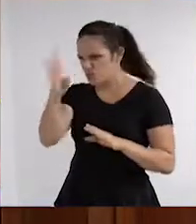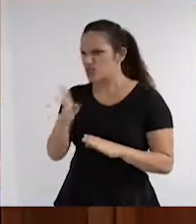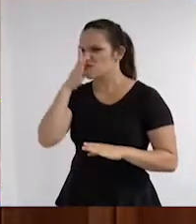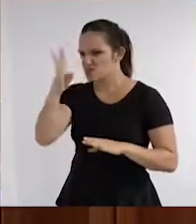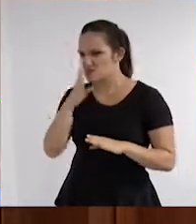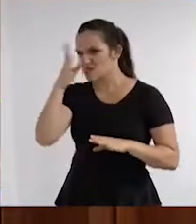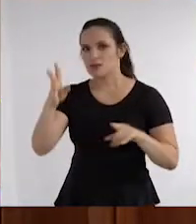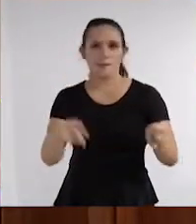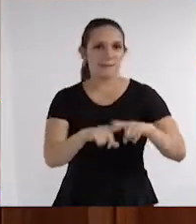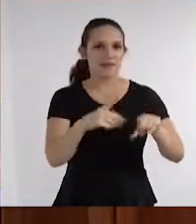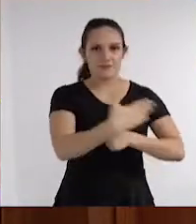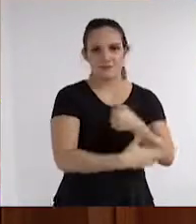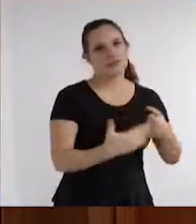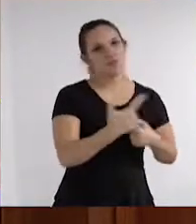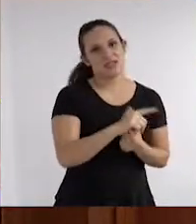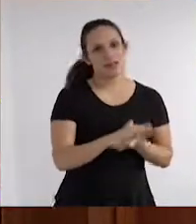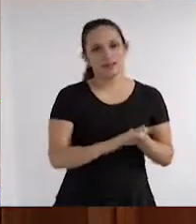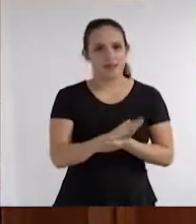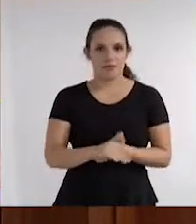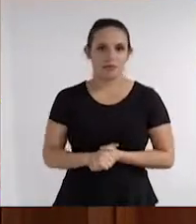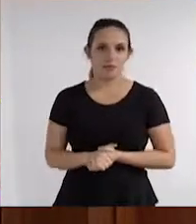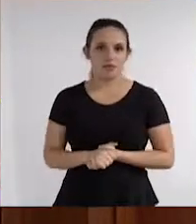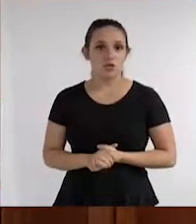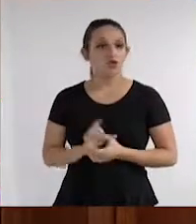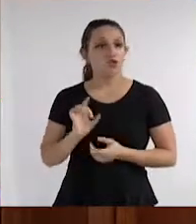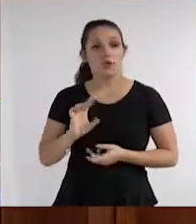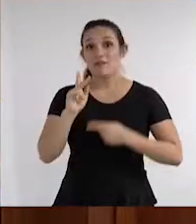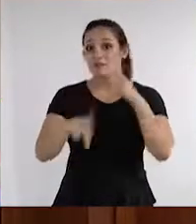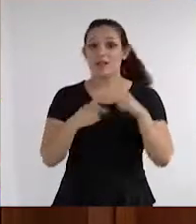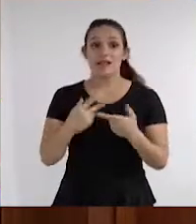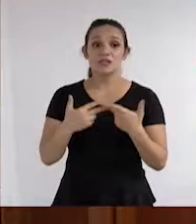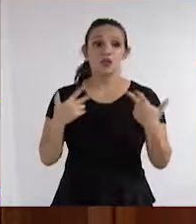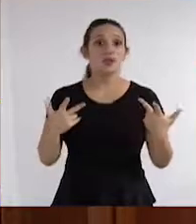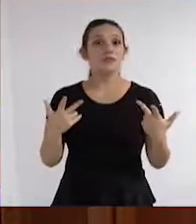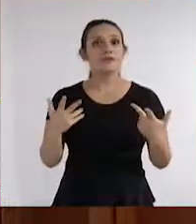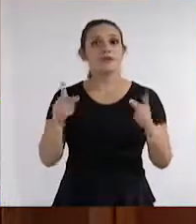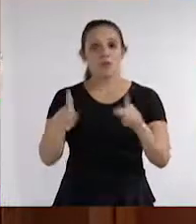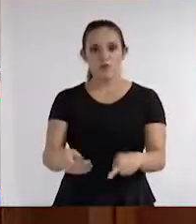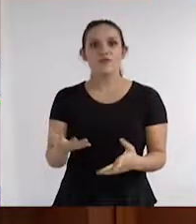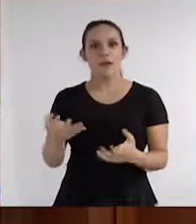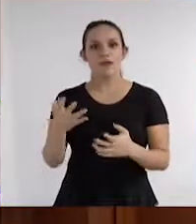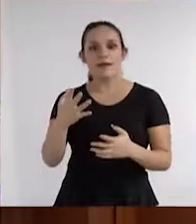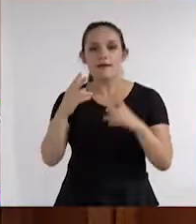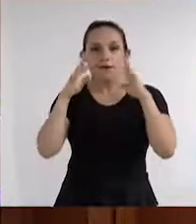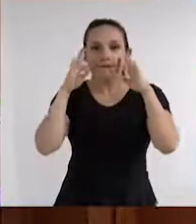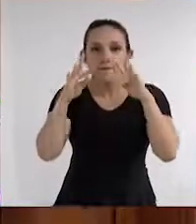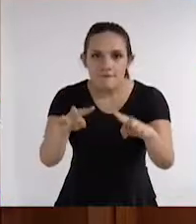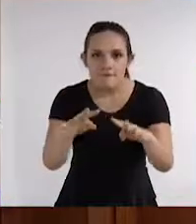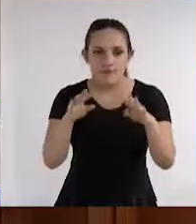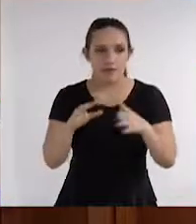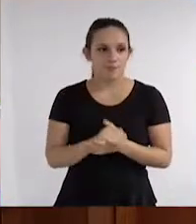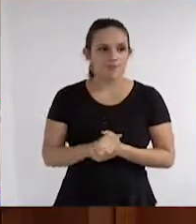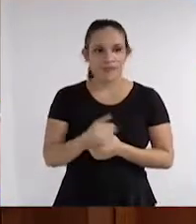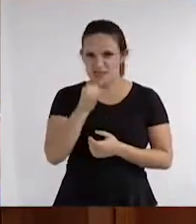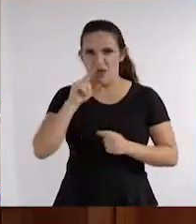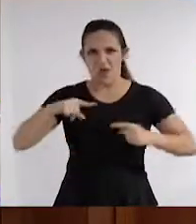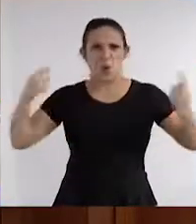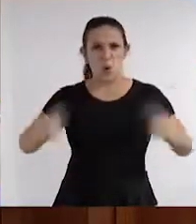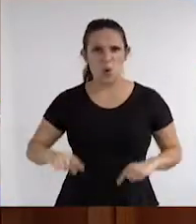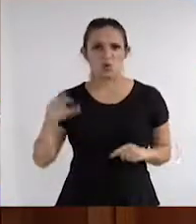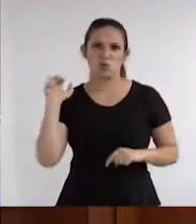querem ouvir e dar sentido àquilo que elas acreditam. Isso aqui é contra o Lula,